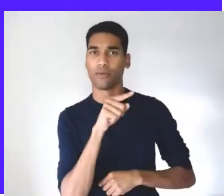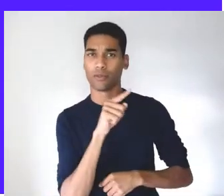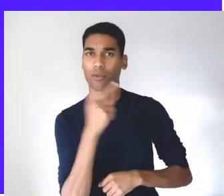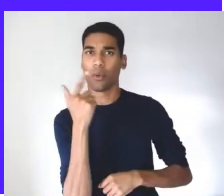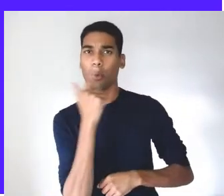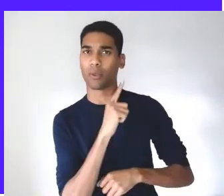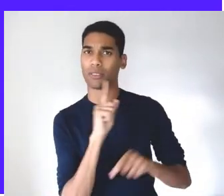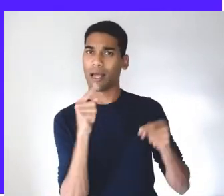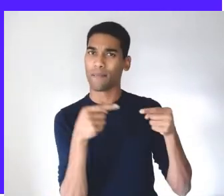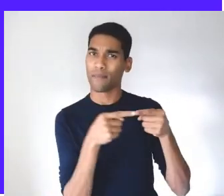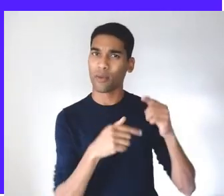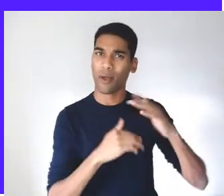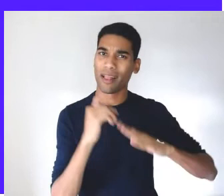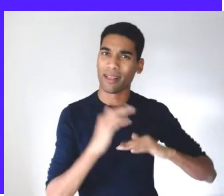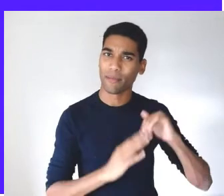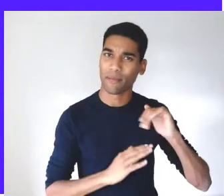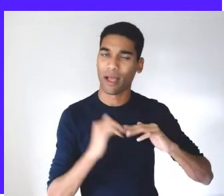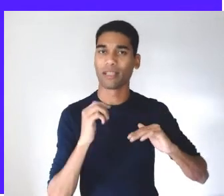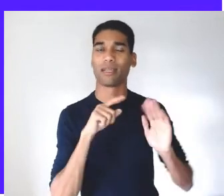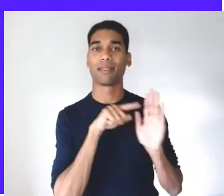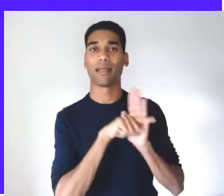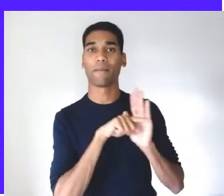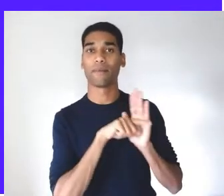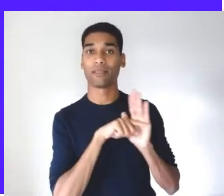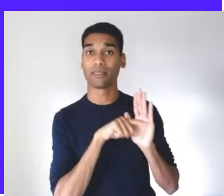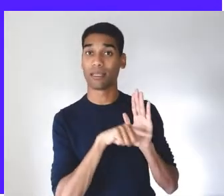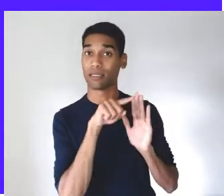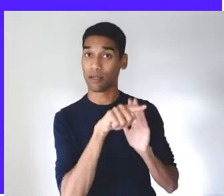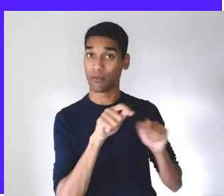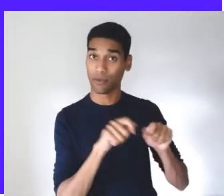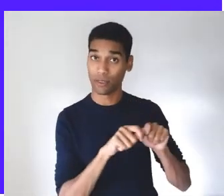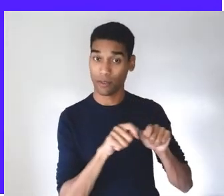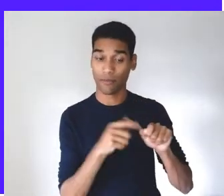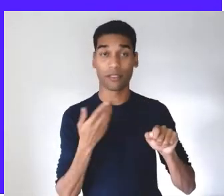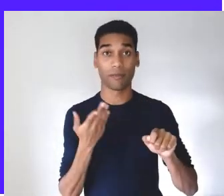você fez na Folha. Não venha colocar isso não no meio.